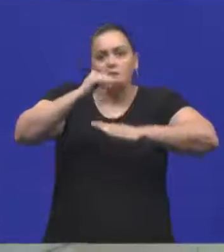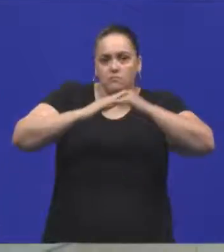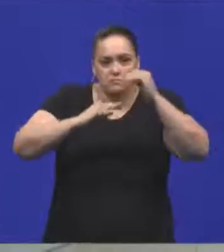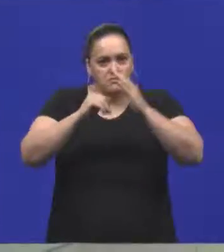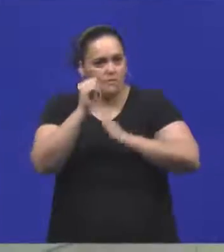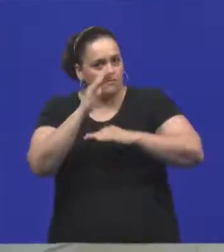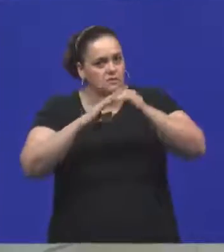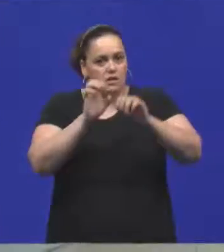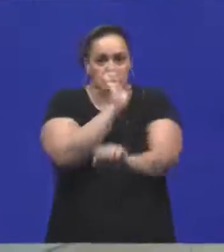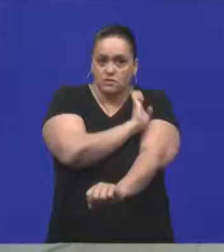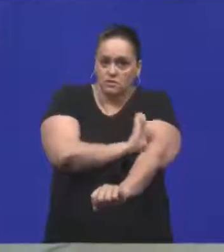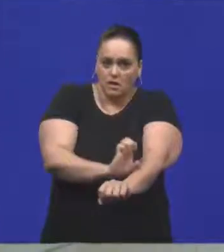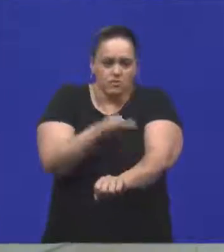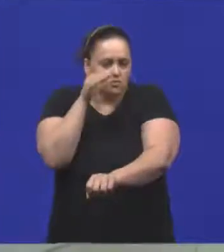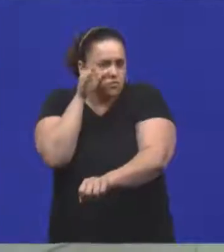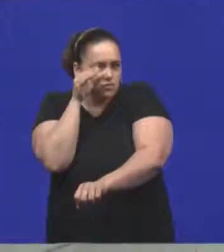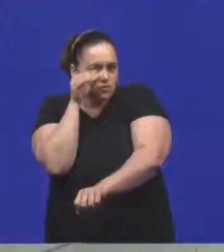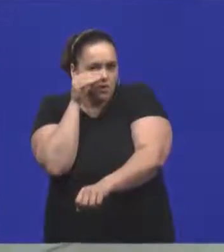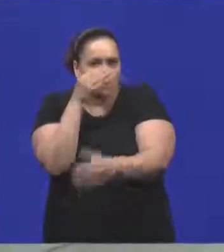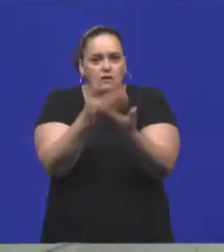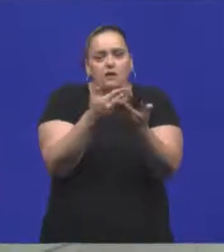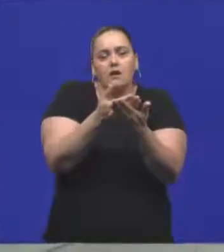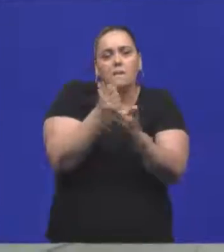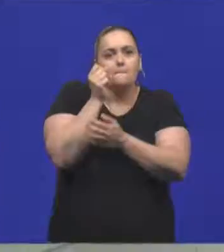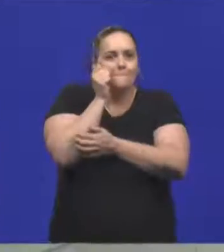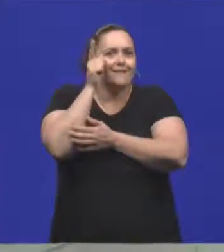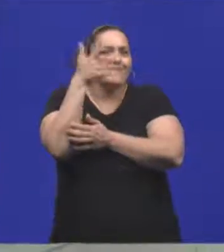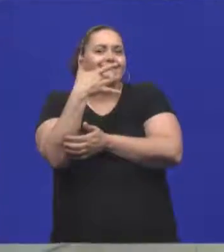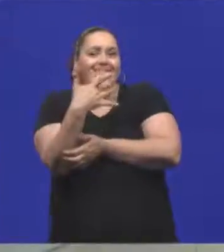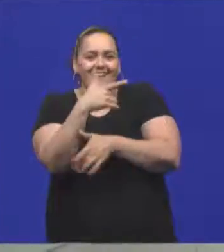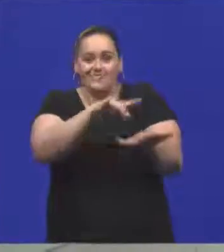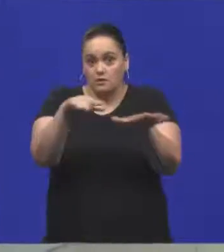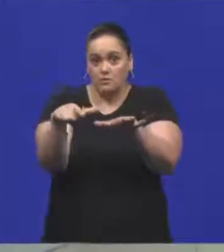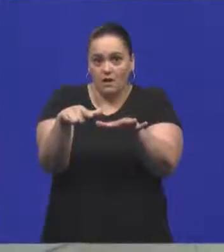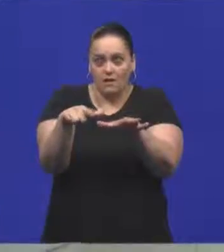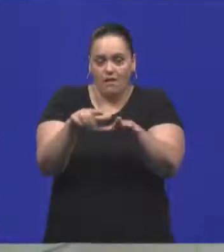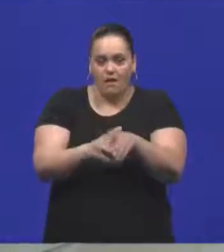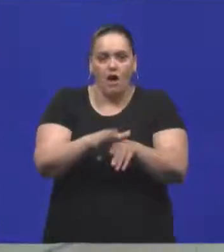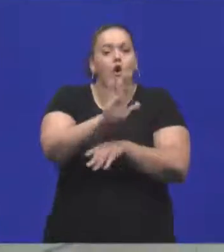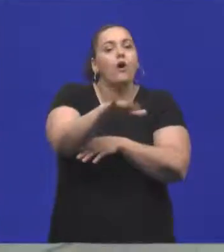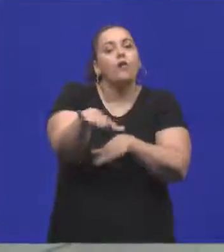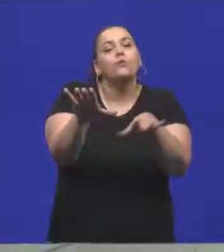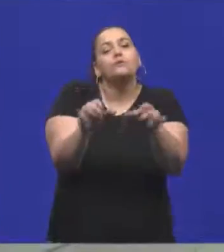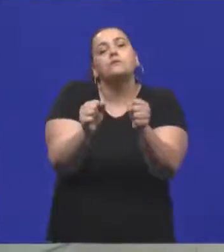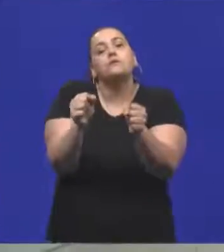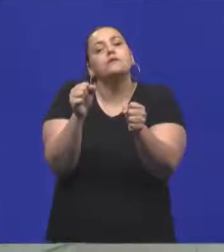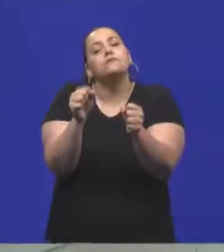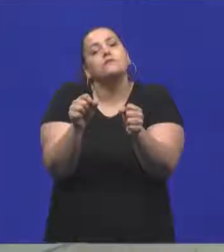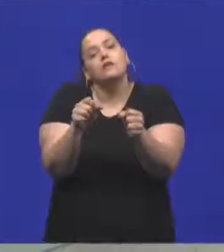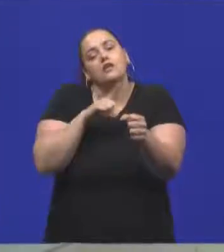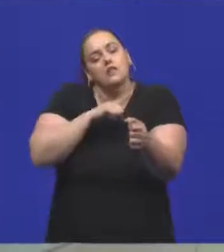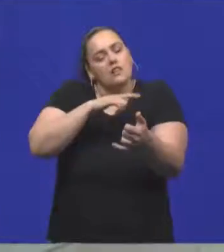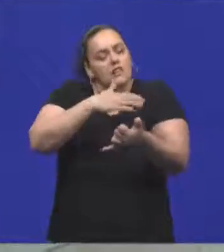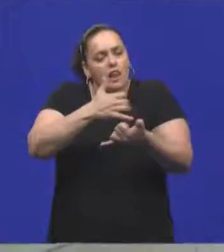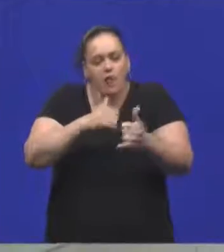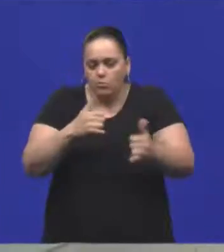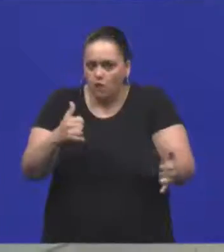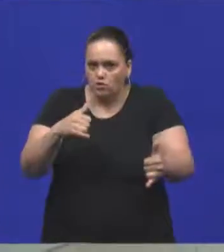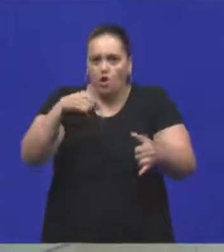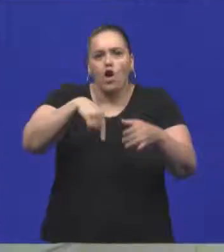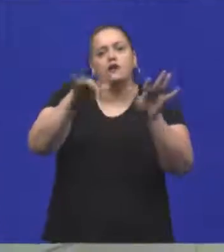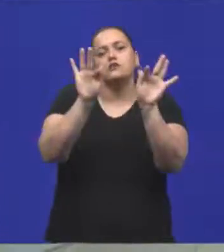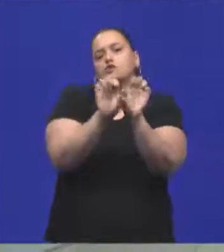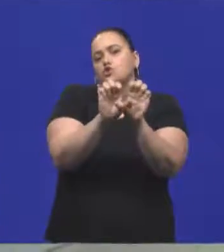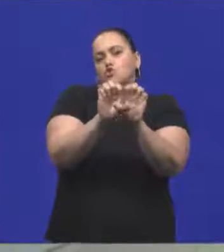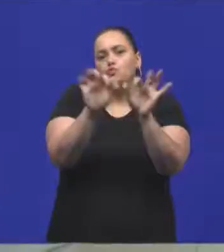atividades práticas e estágios supervisionados durante os turnos manhã e tarde em dias de semana. Os alunos também contam com um laboratório da